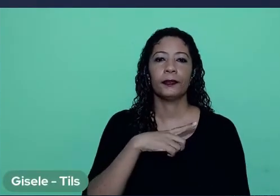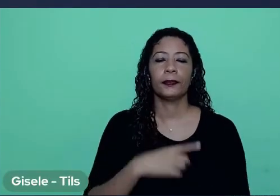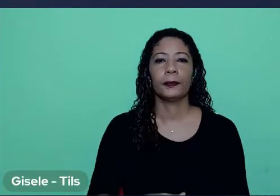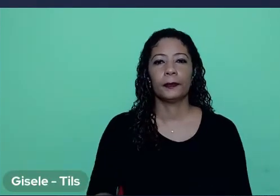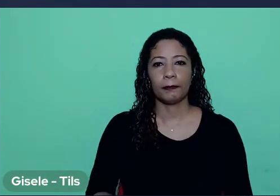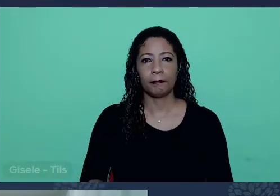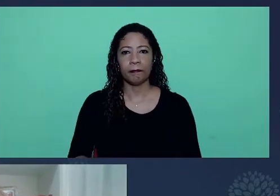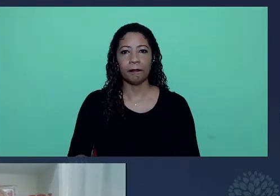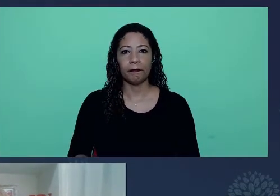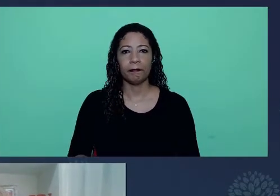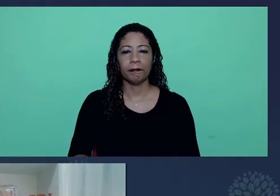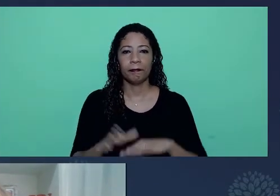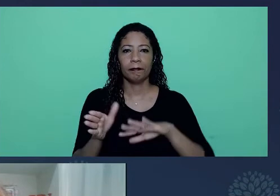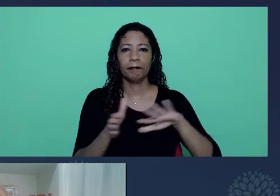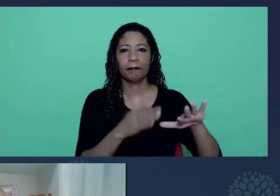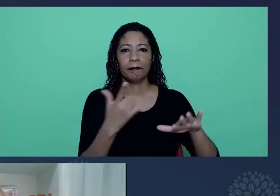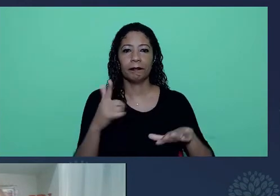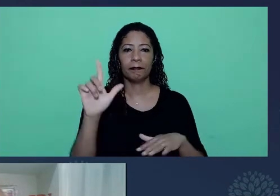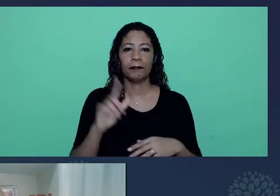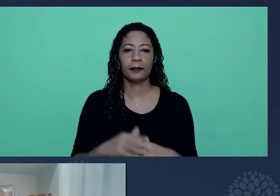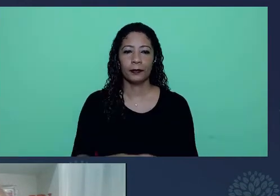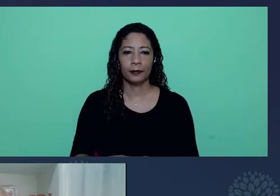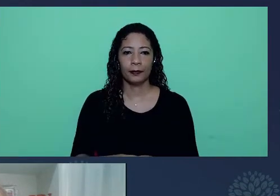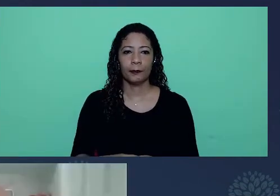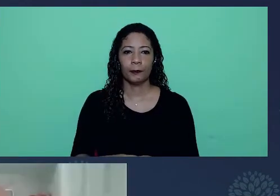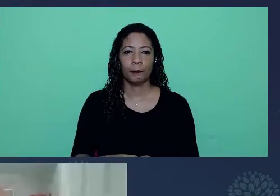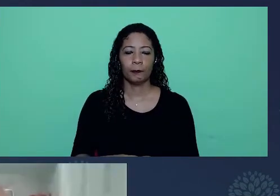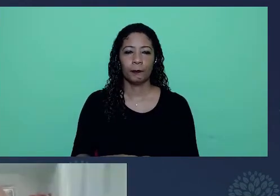A próxima, Gabriel.